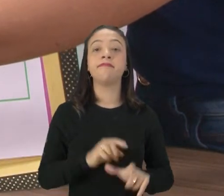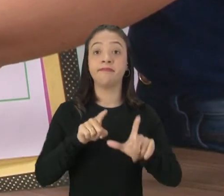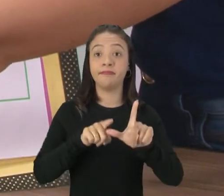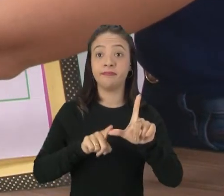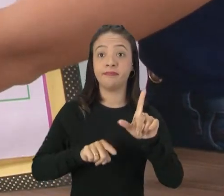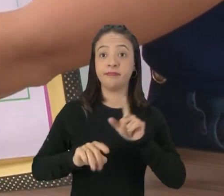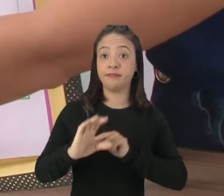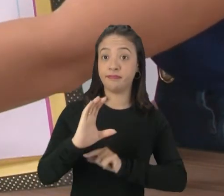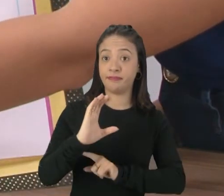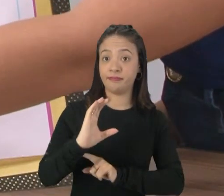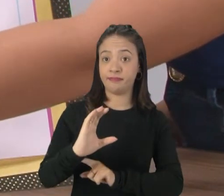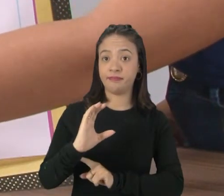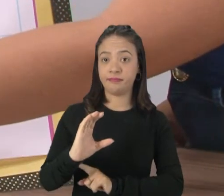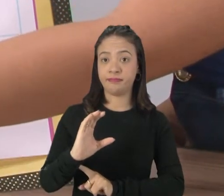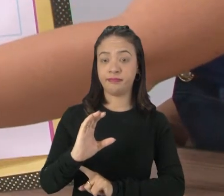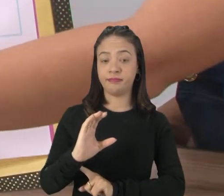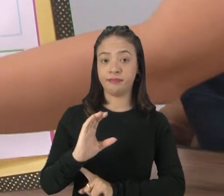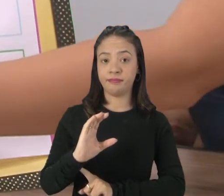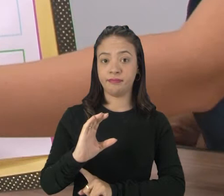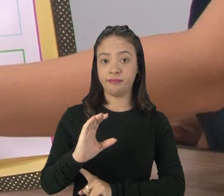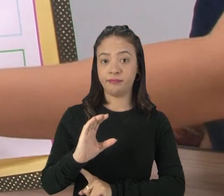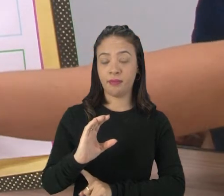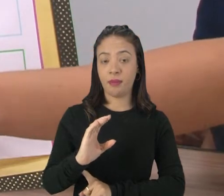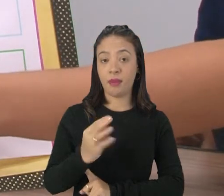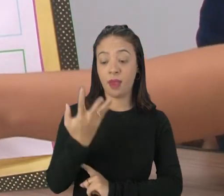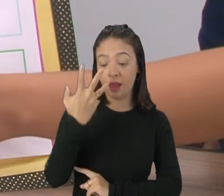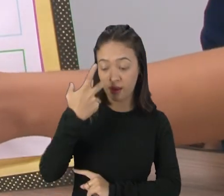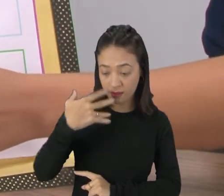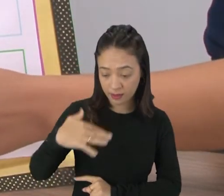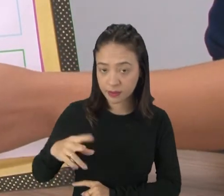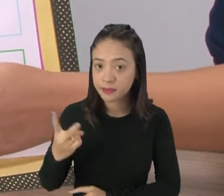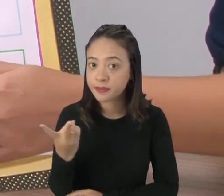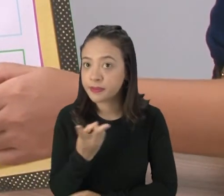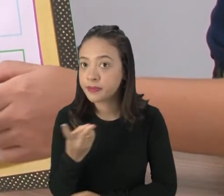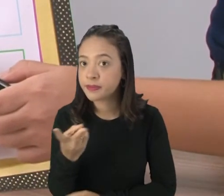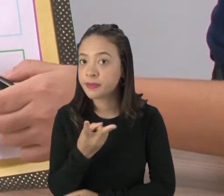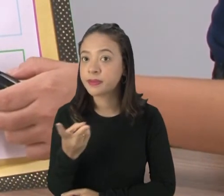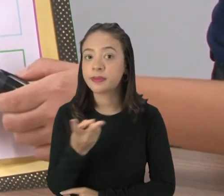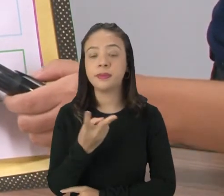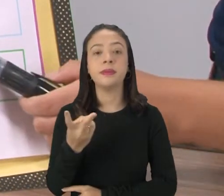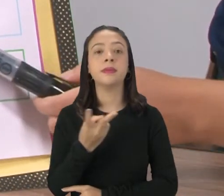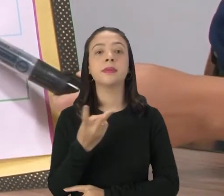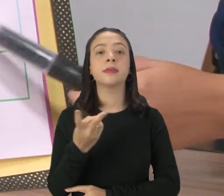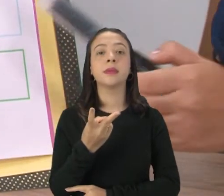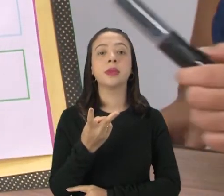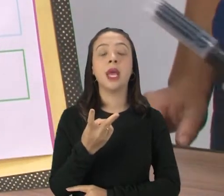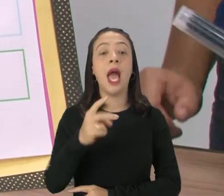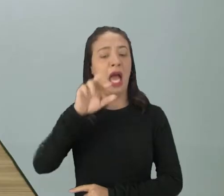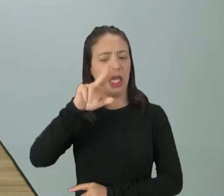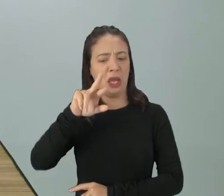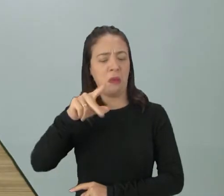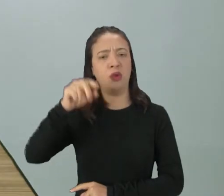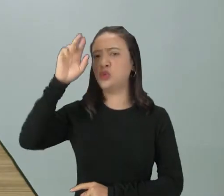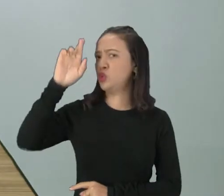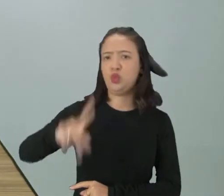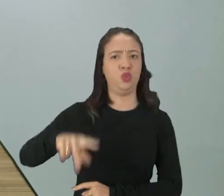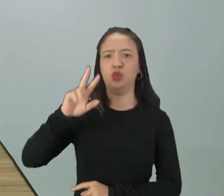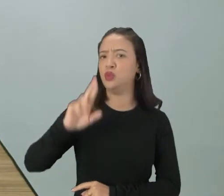C. As duas crianças não eram